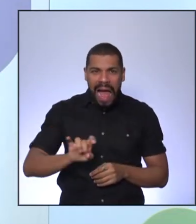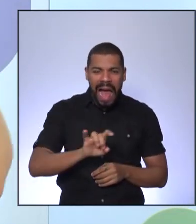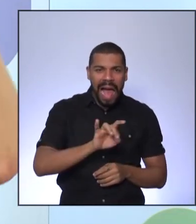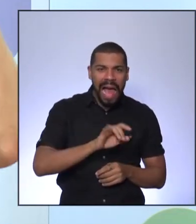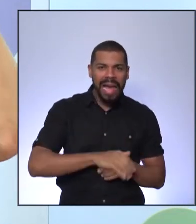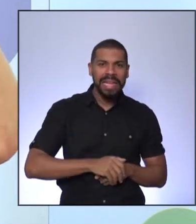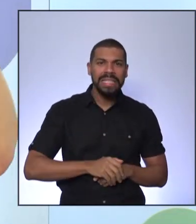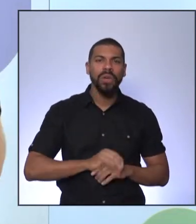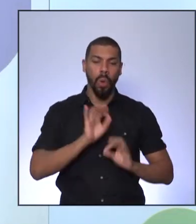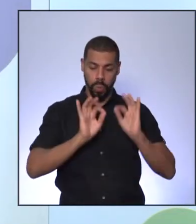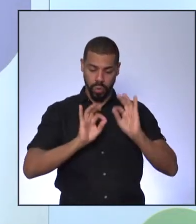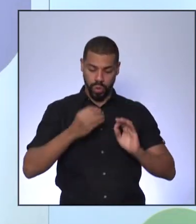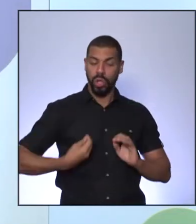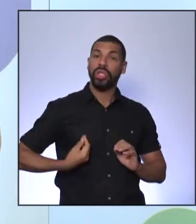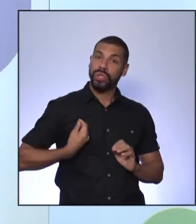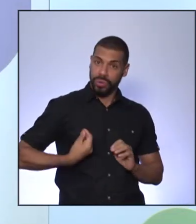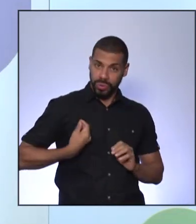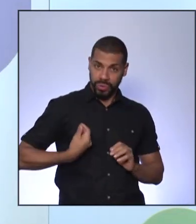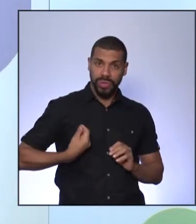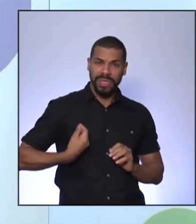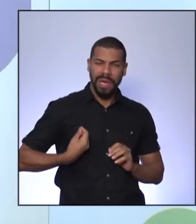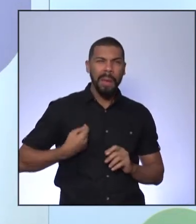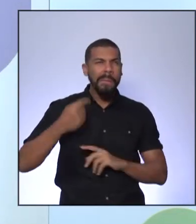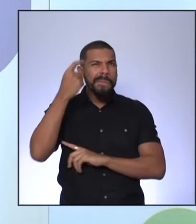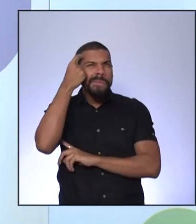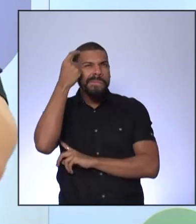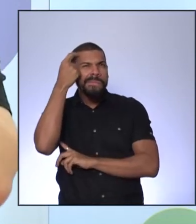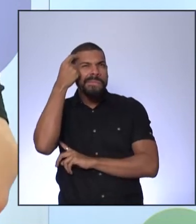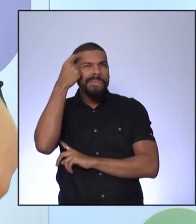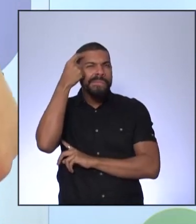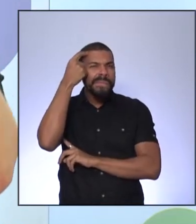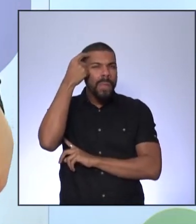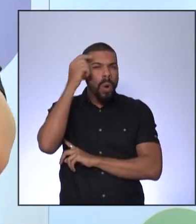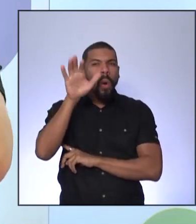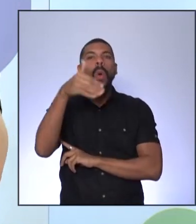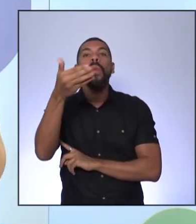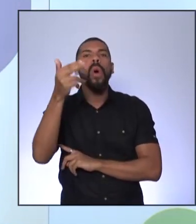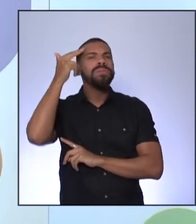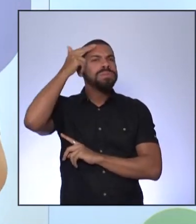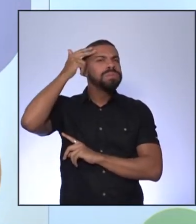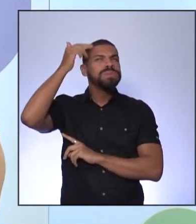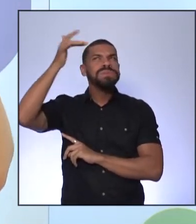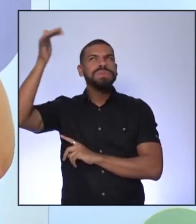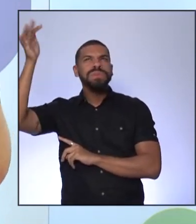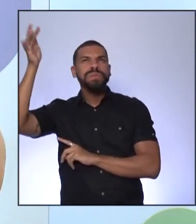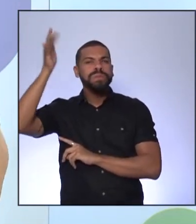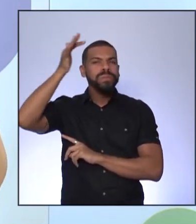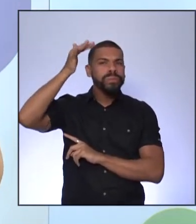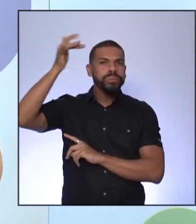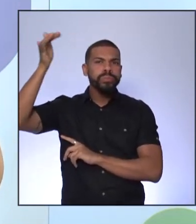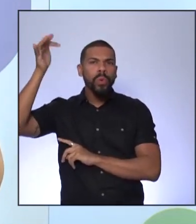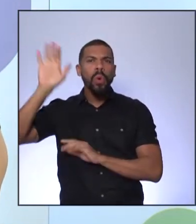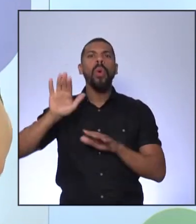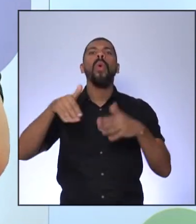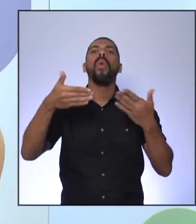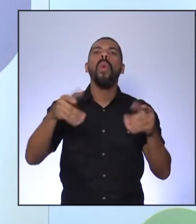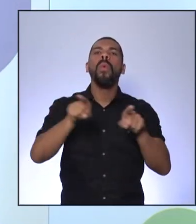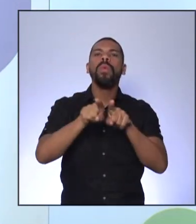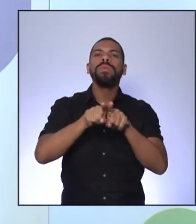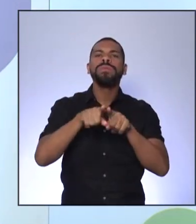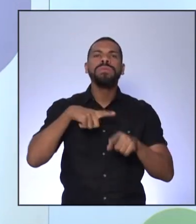de vida ou pensam em um novo sonho, vocês consigam perceber as fragilidades